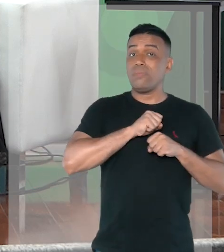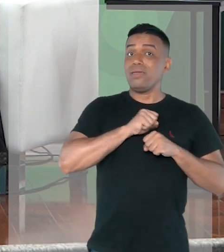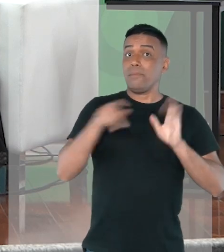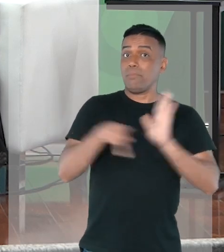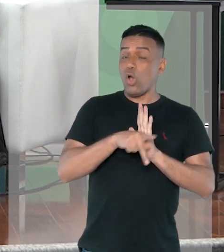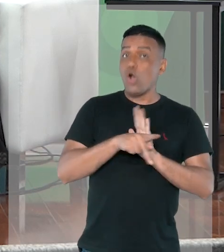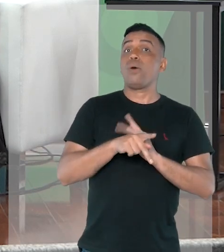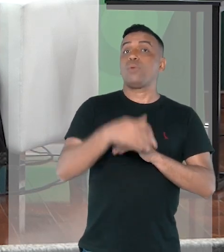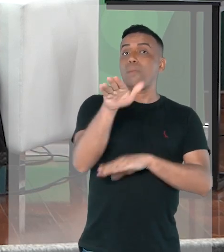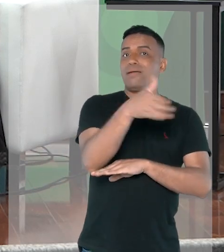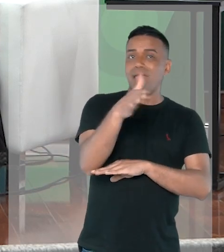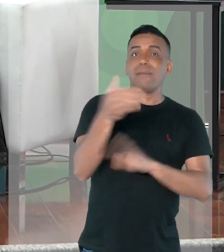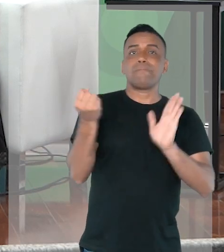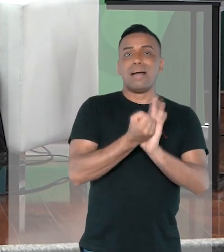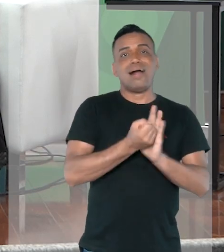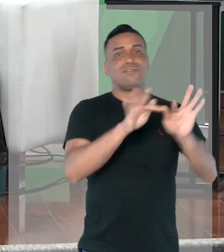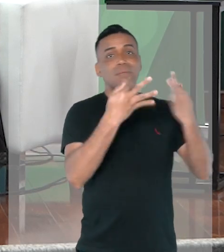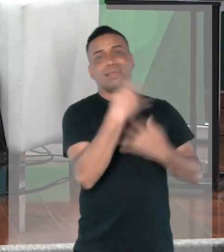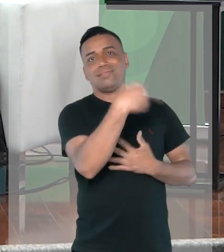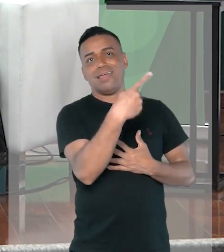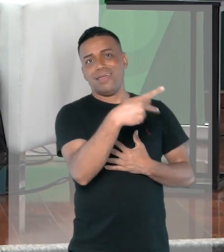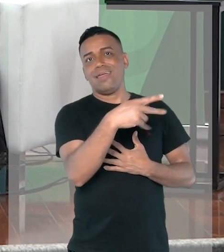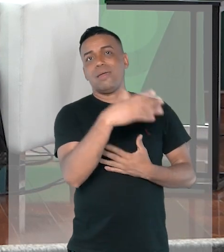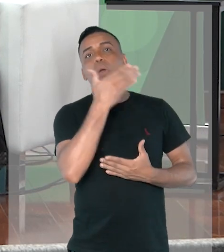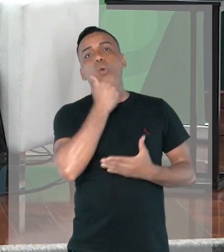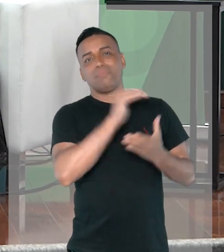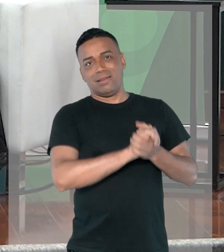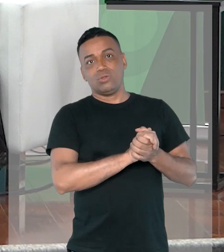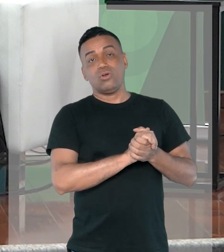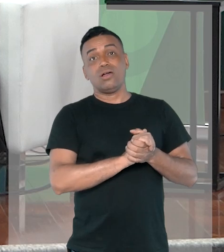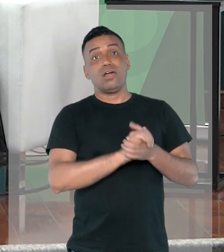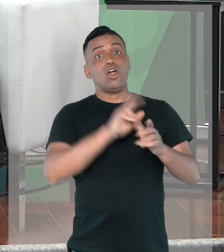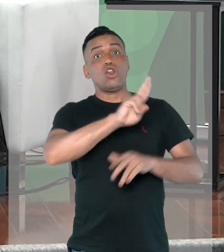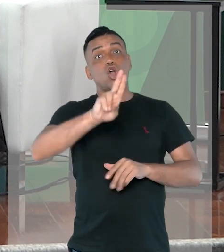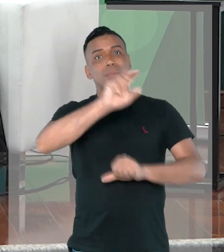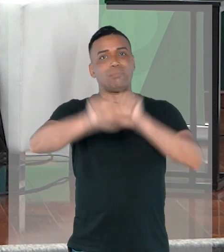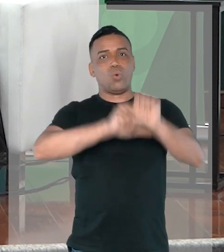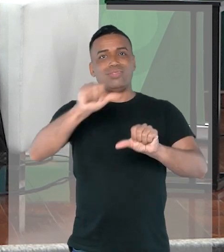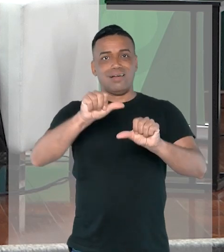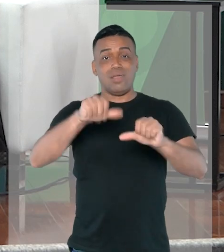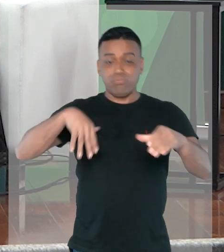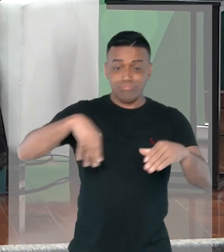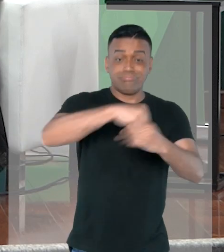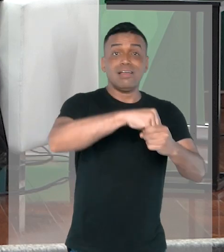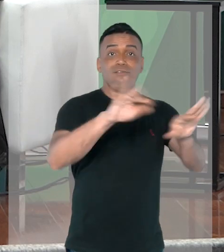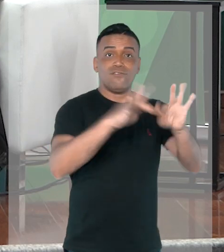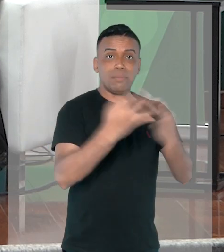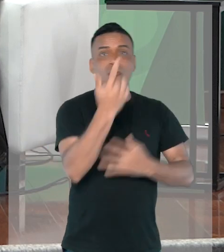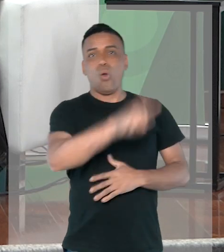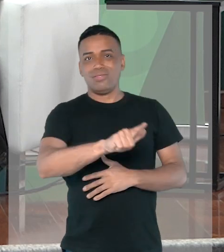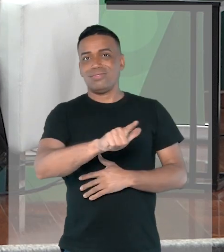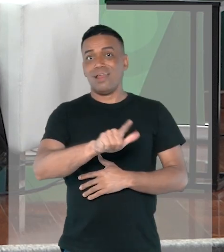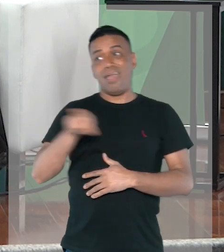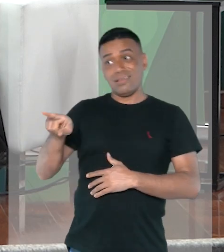da família do meu marido. Eu mudo de sobrenome. Eu passo a ser membro daquela família.